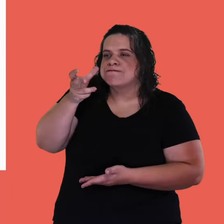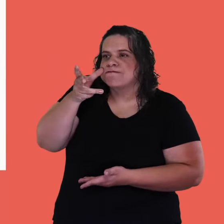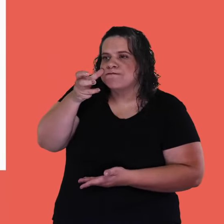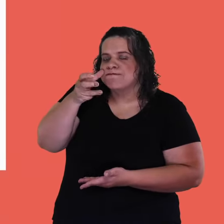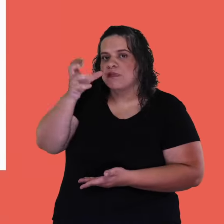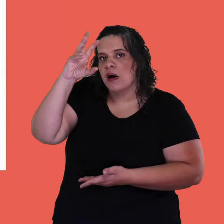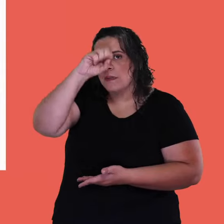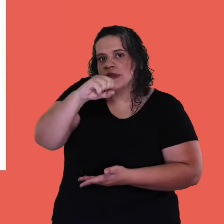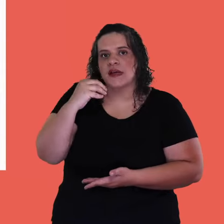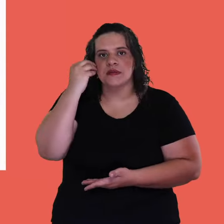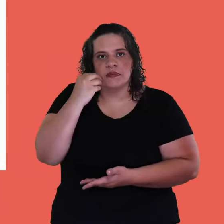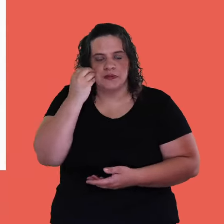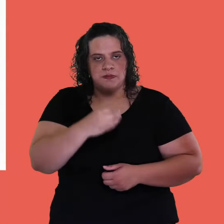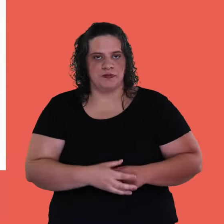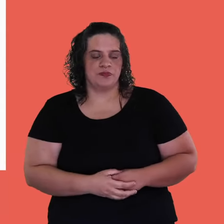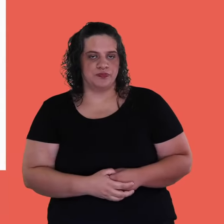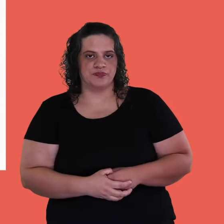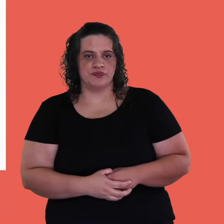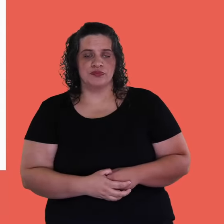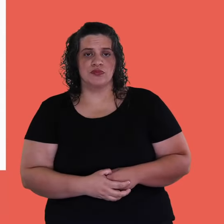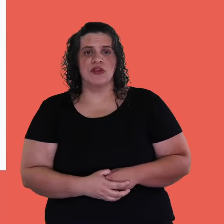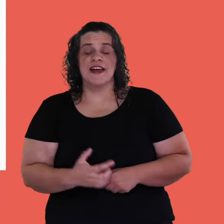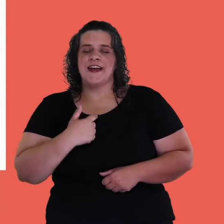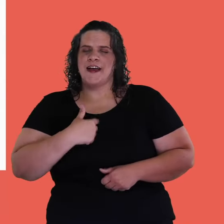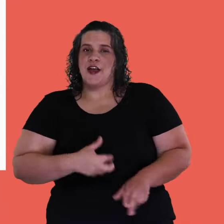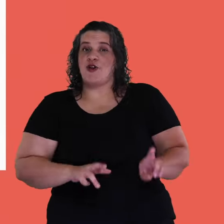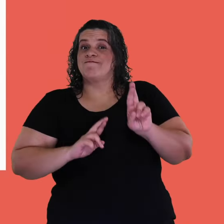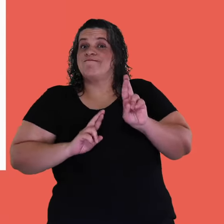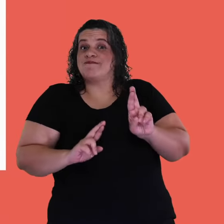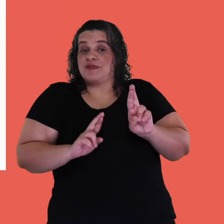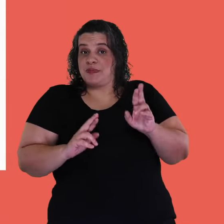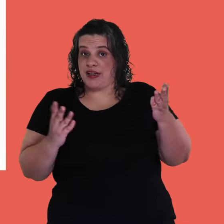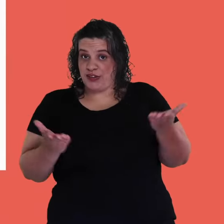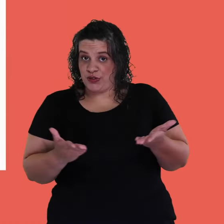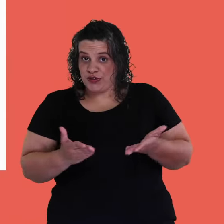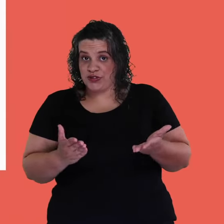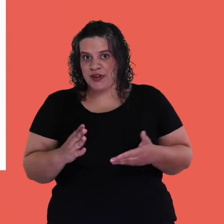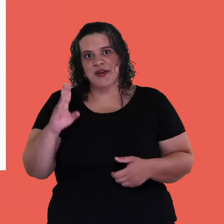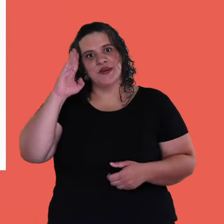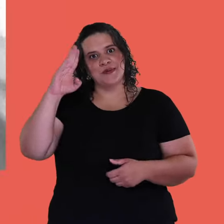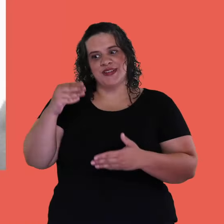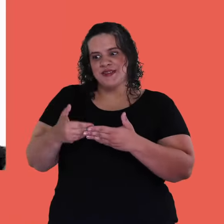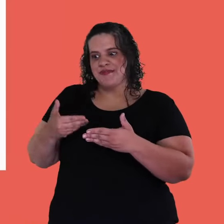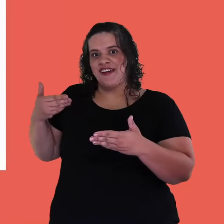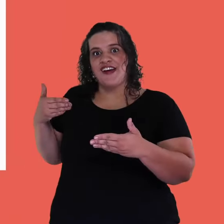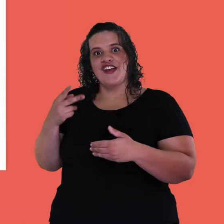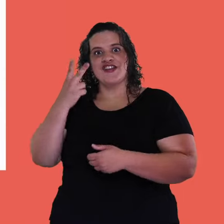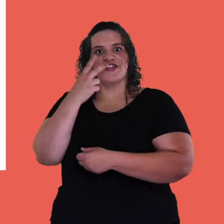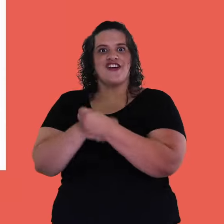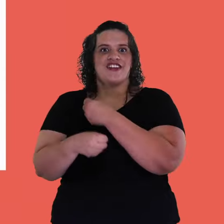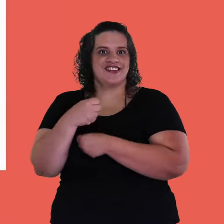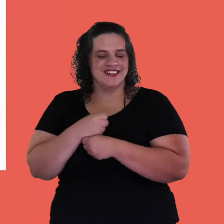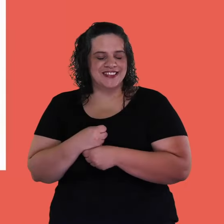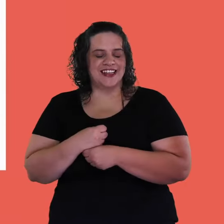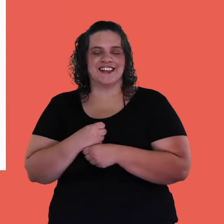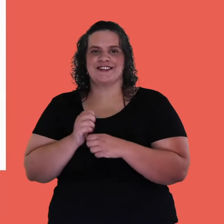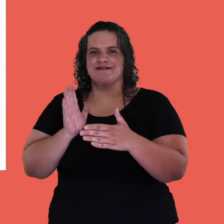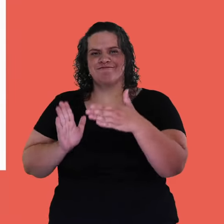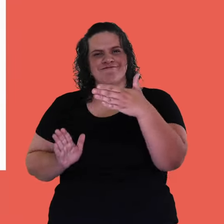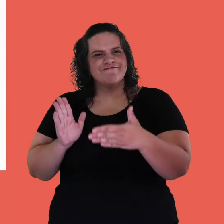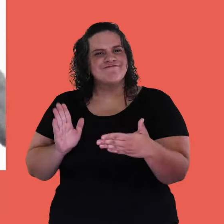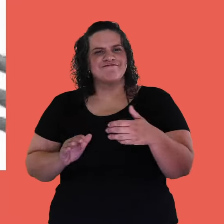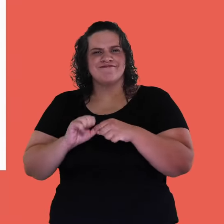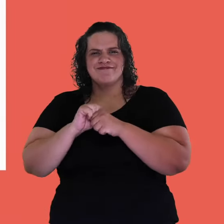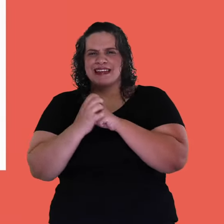ouvindo e experimentando. O que me faz esperançar hoje, ainda mais depois desses 2 anos